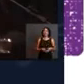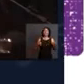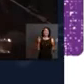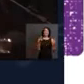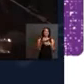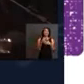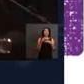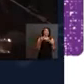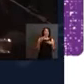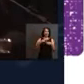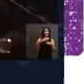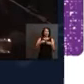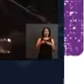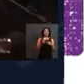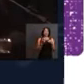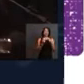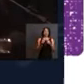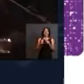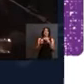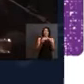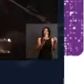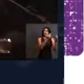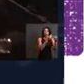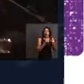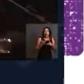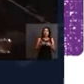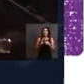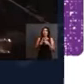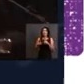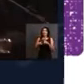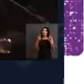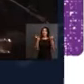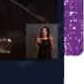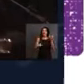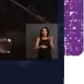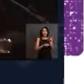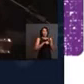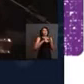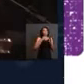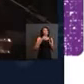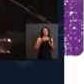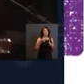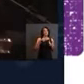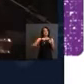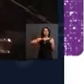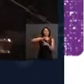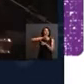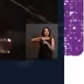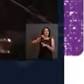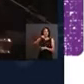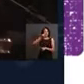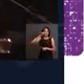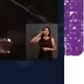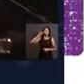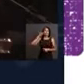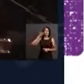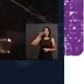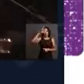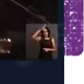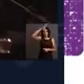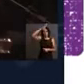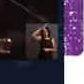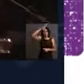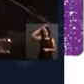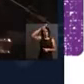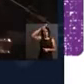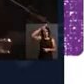problemas, mas eis que veio a primeira mudança, que foi a tomada de decisão da gestão municipal.